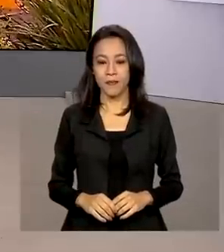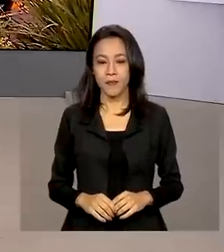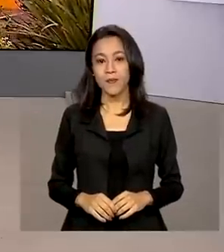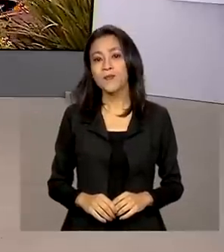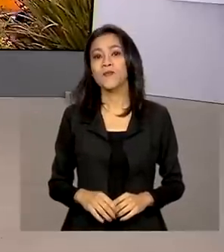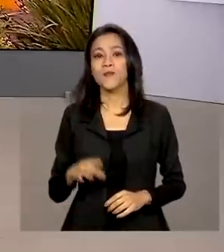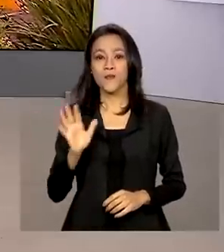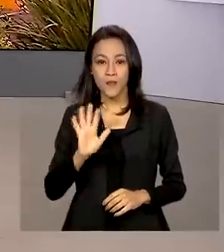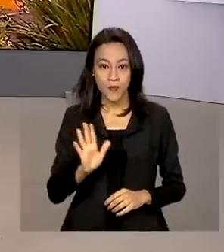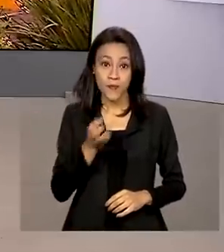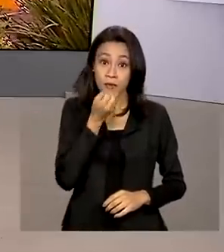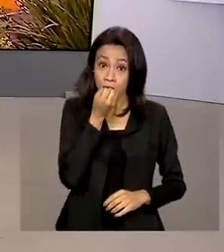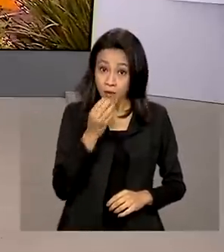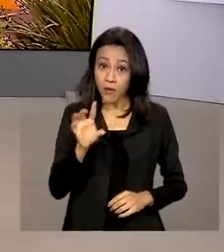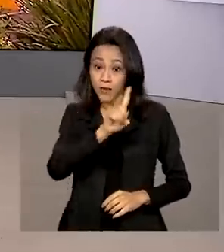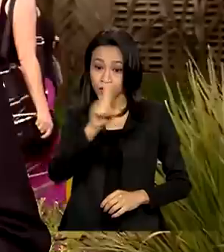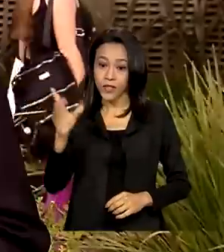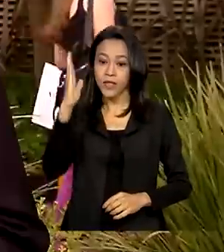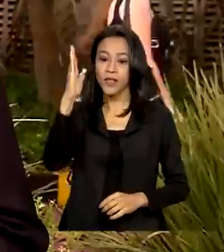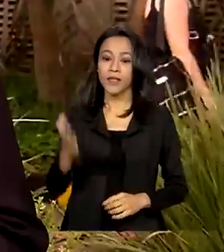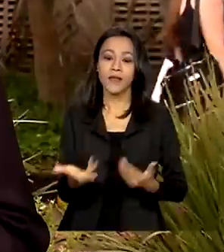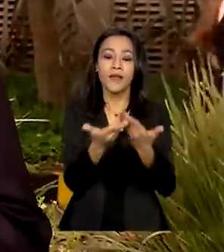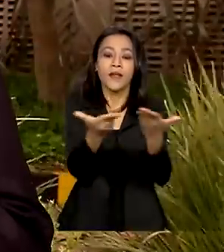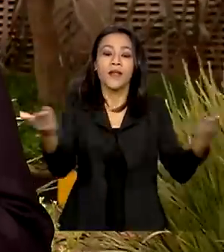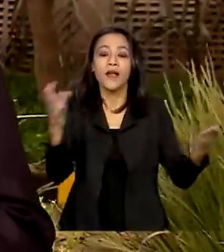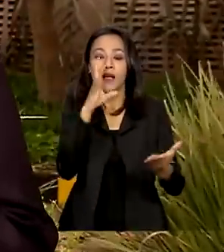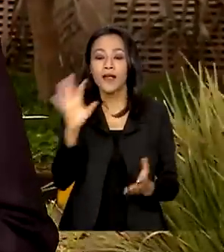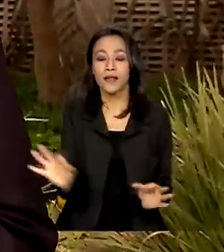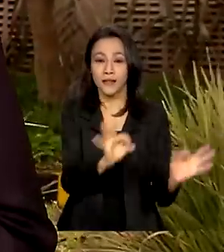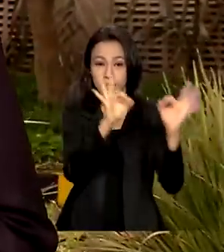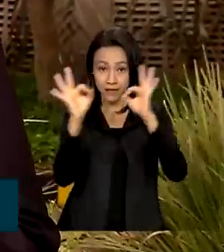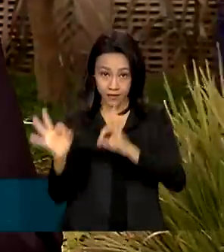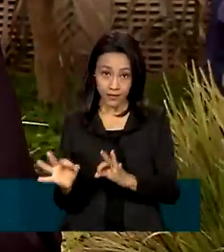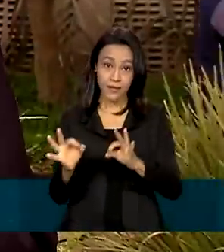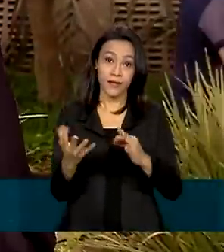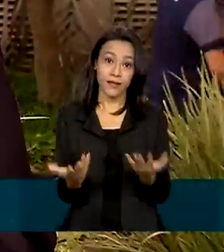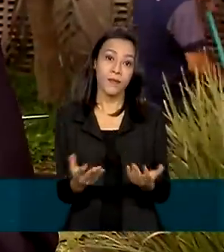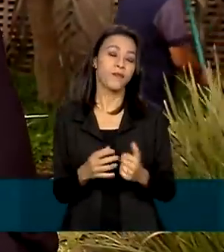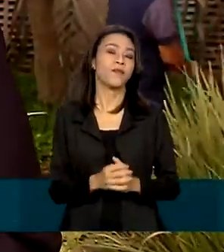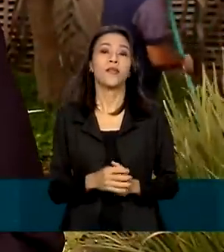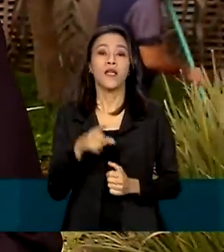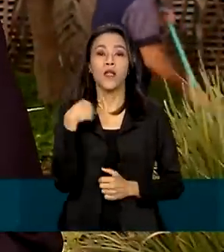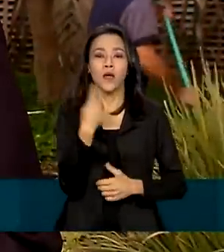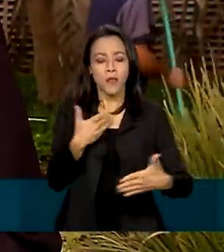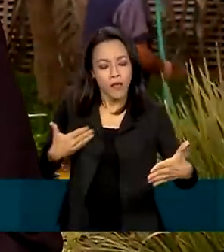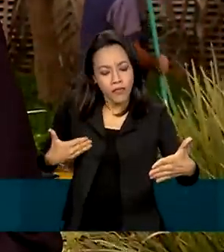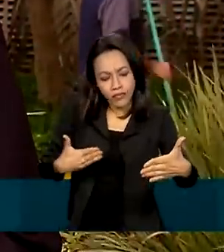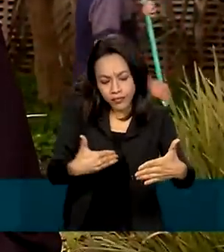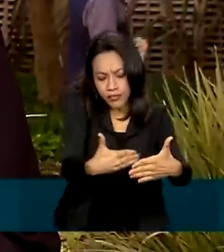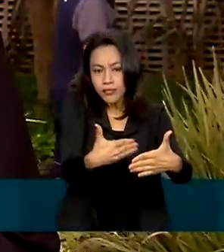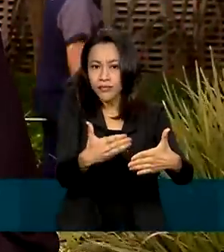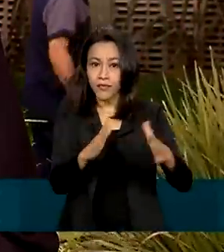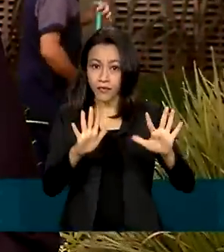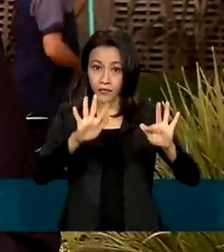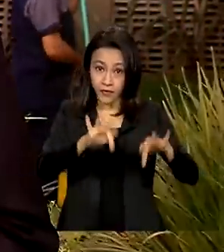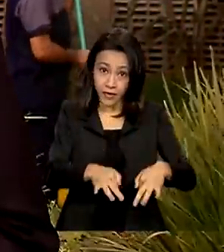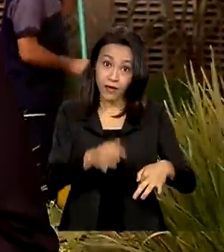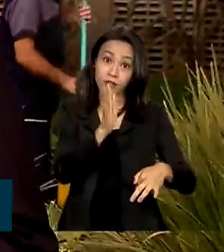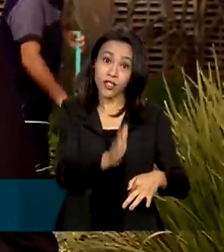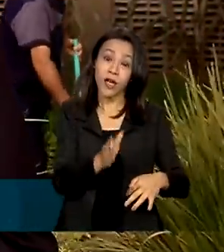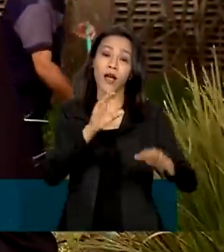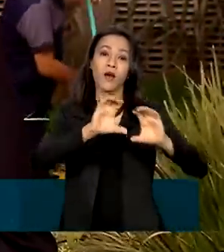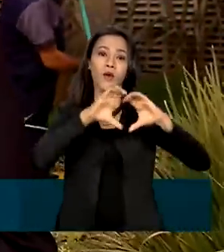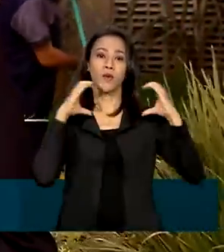Oi, Renata, bom dia para você, bom dia a todos que nos acompanham. Pois é, nós estamos nos encaminhando para a reta final da COP27, que ocorre em